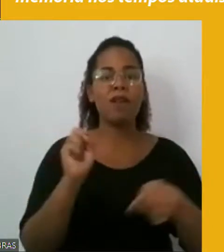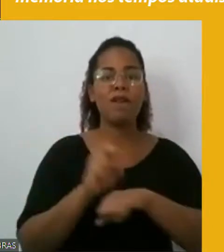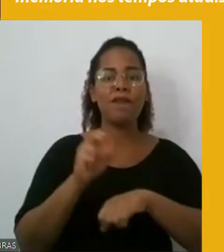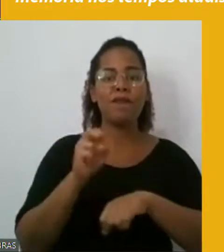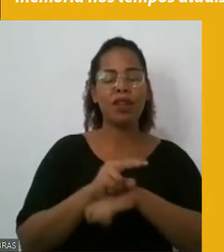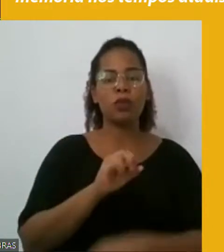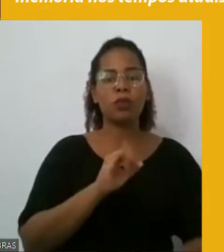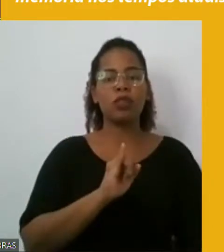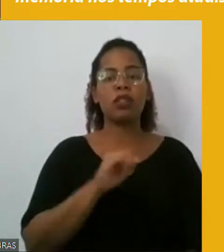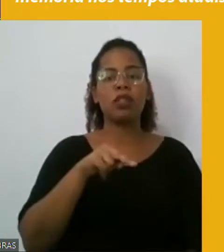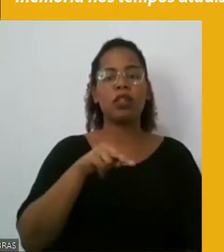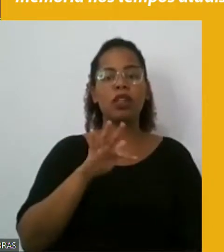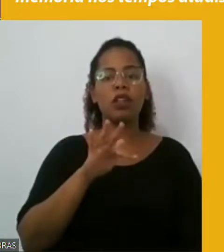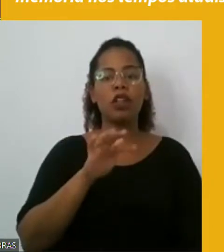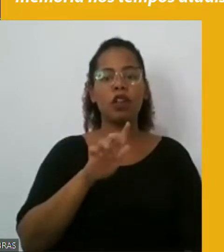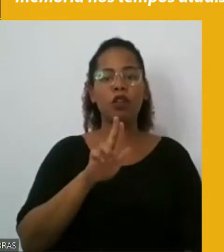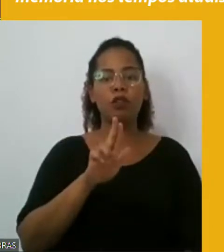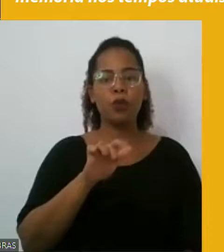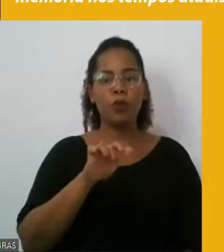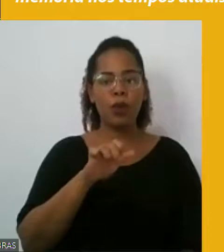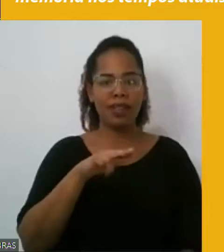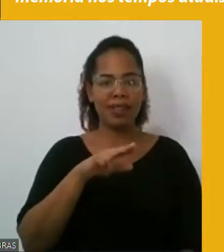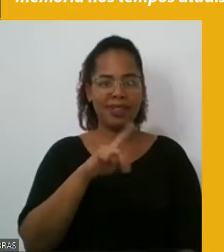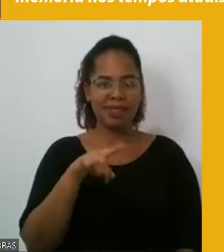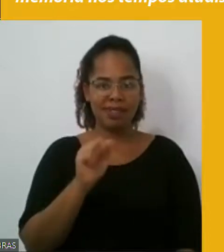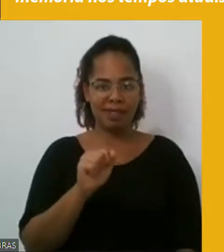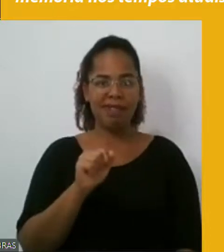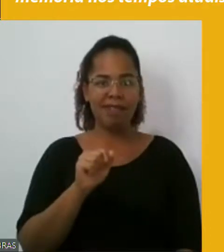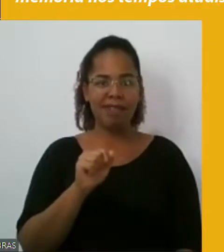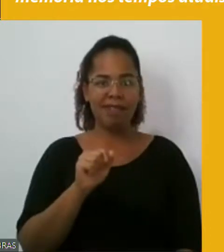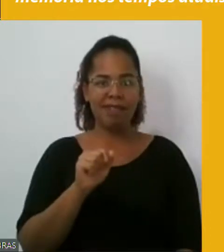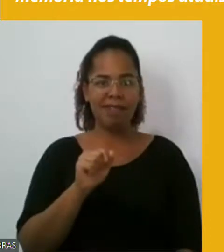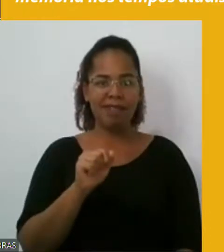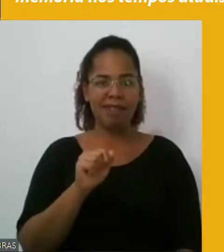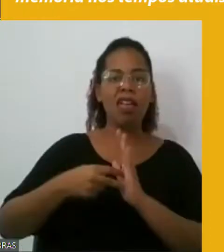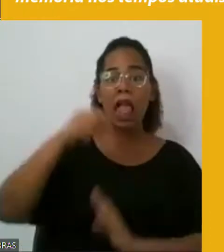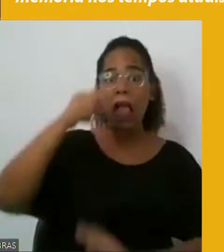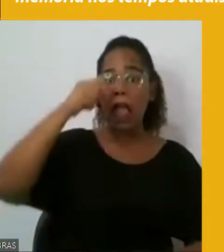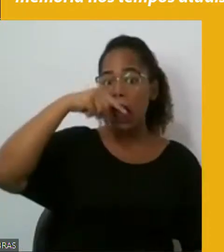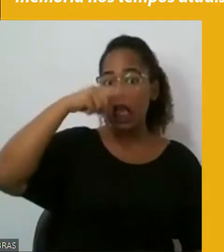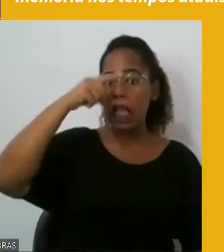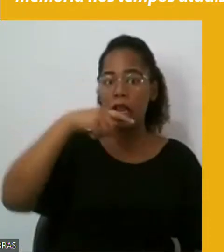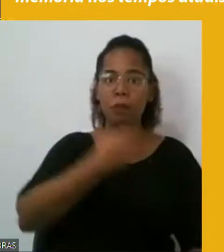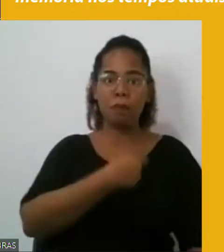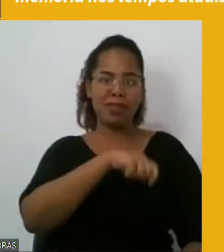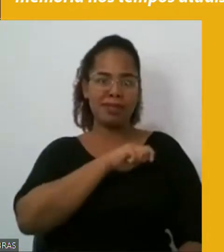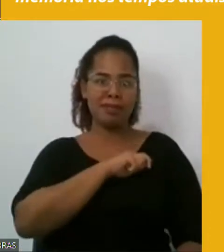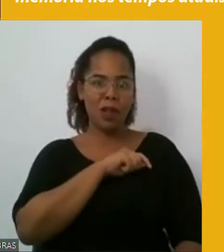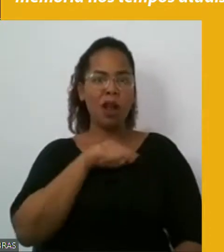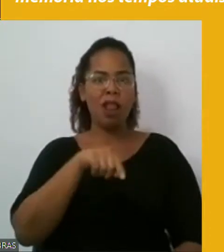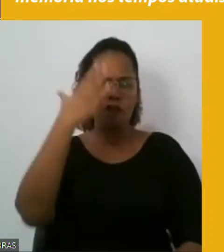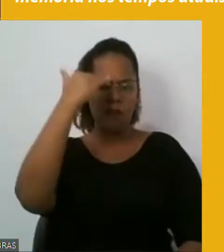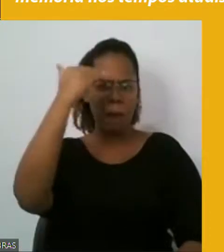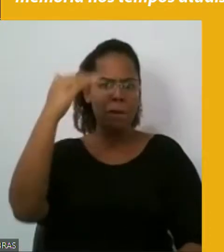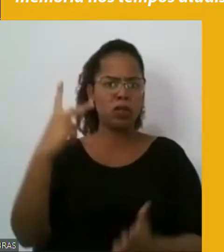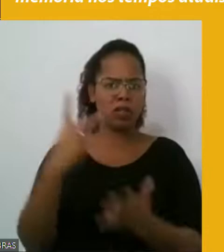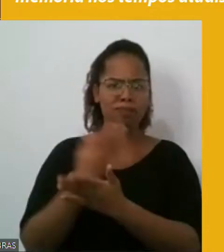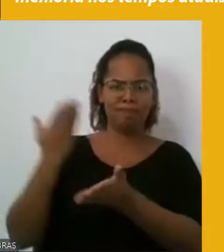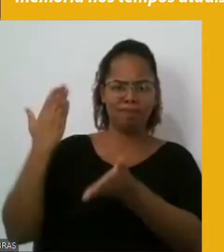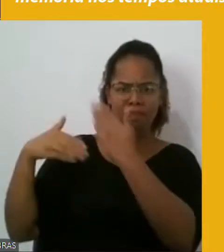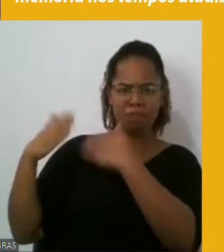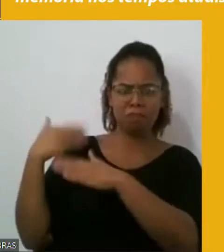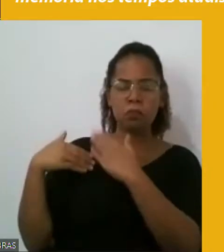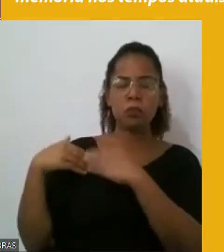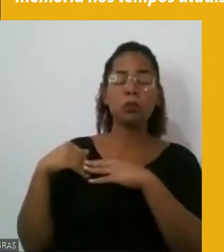O Nelson Rodrigues, comentando essa descalabro, esse absurdo, ele falou o